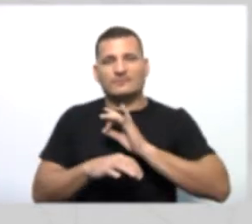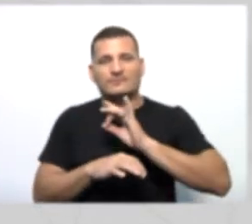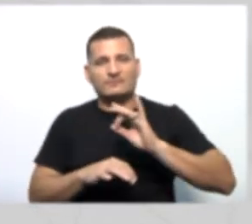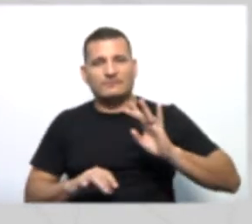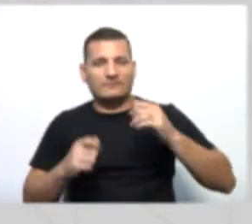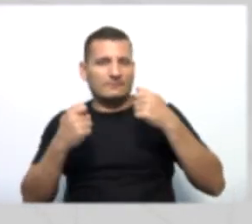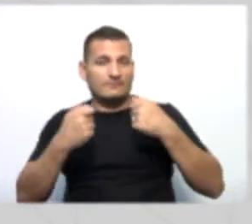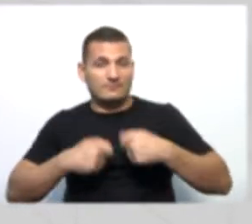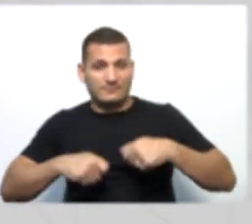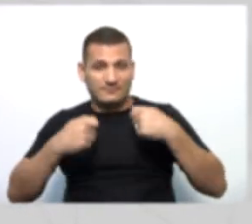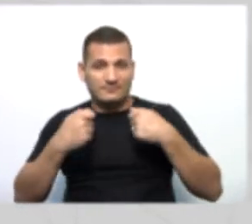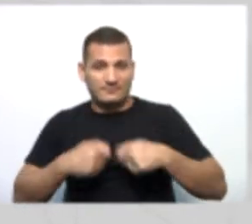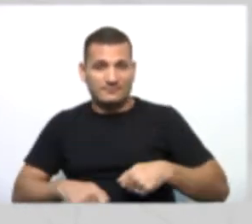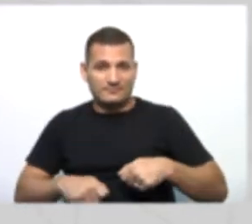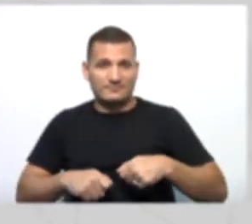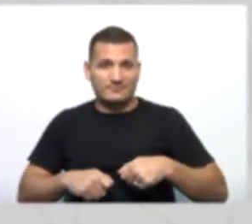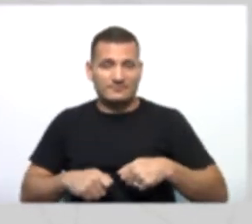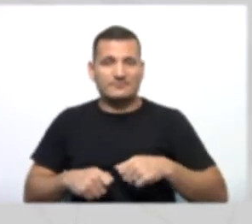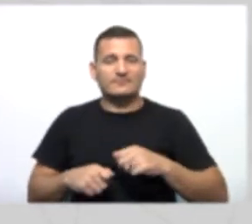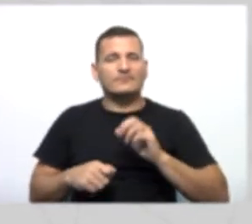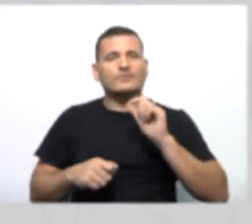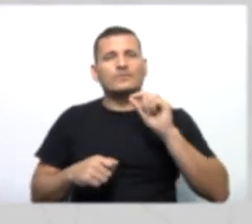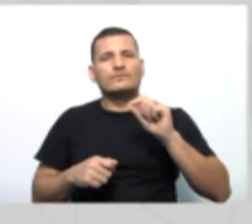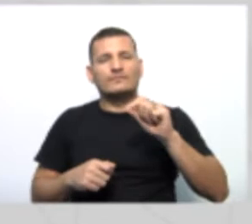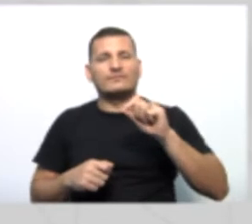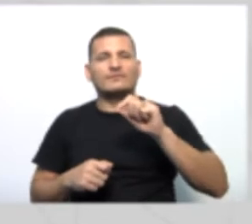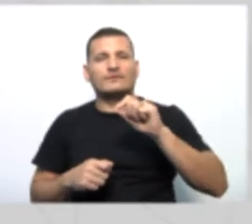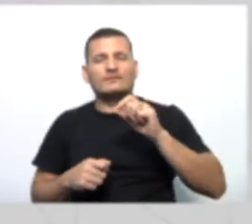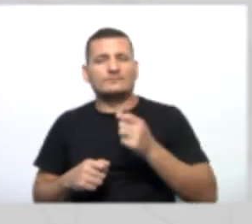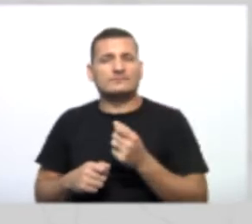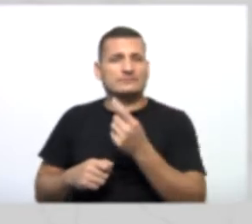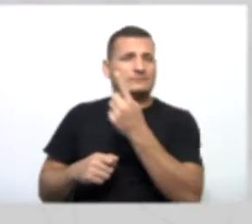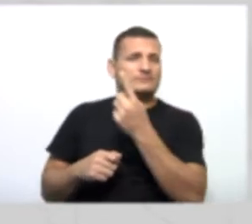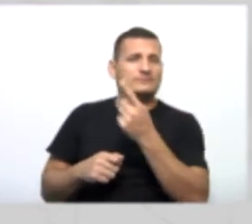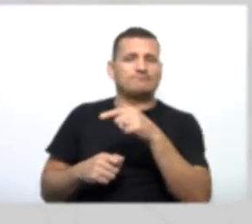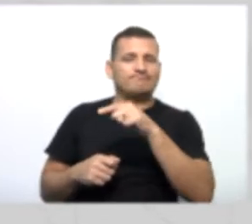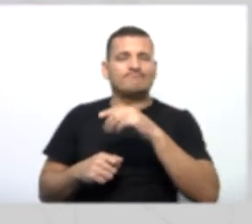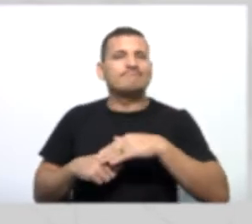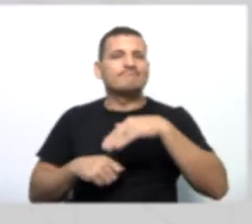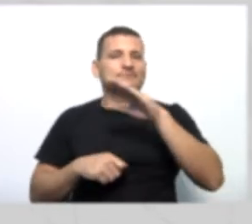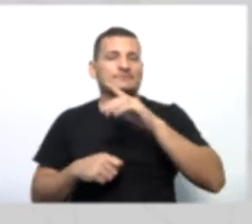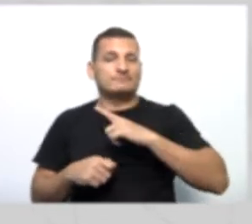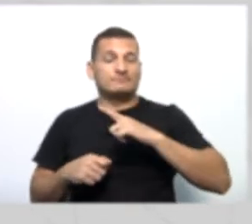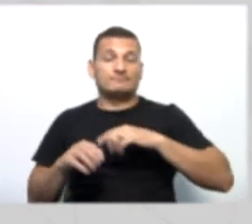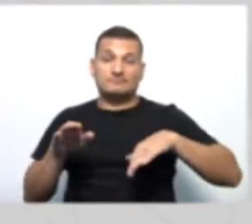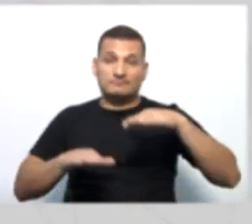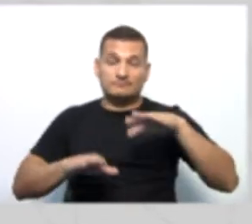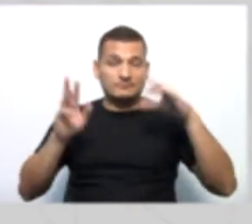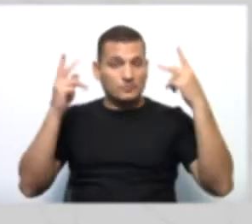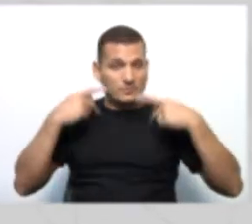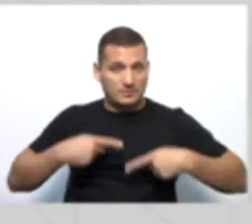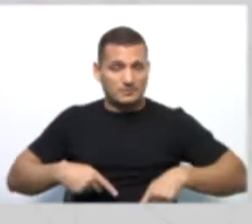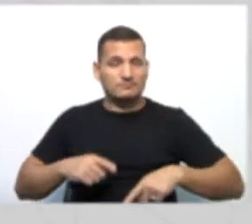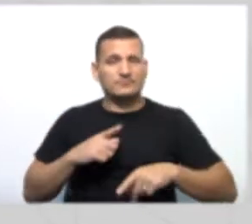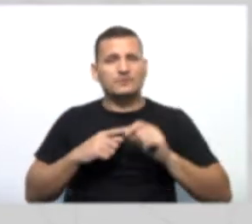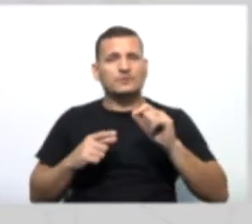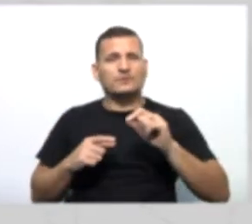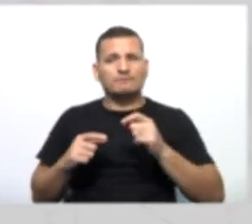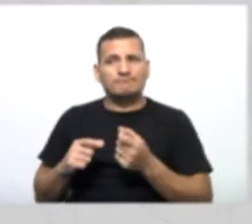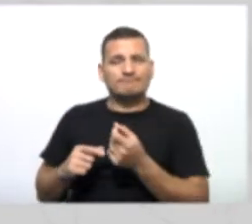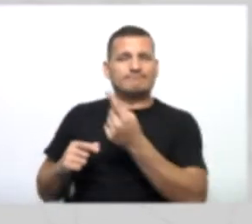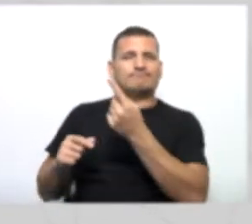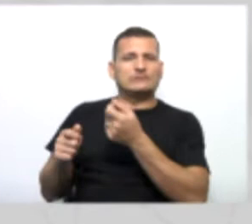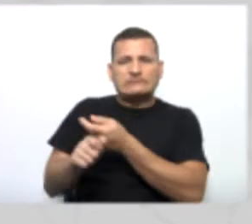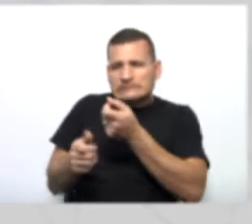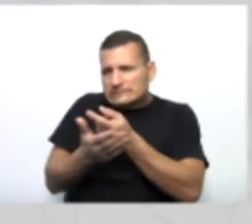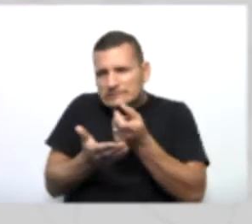o necessário. O extraordinário é demais. Lembra disso? Às vezes o ser humano, ele acaba consumindo o extraordinário, coisa